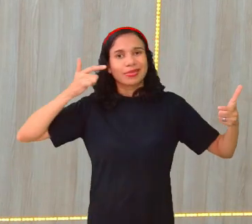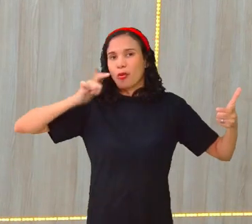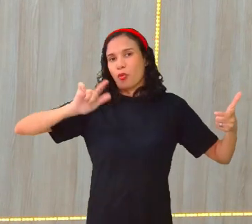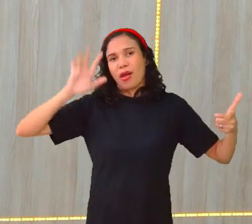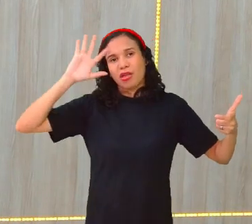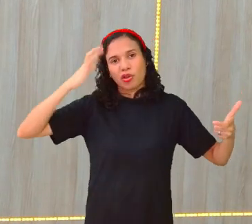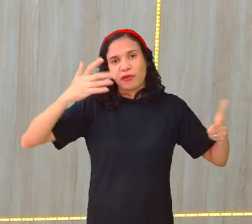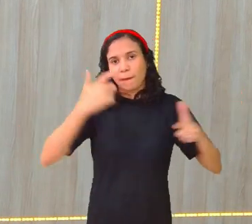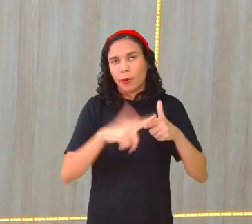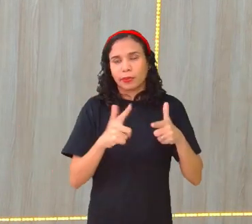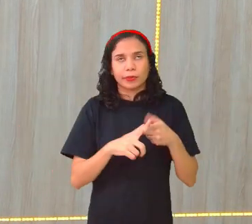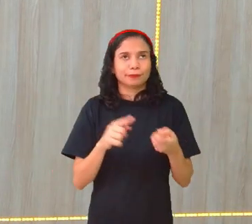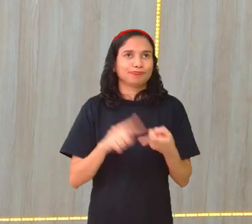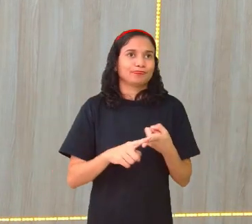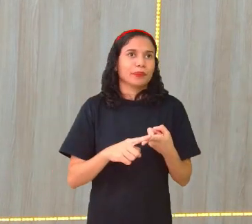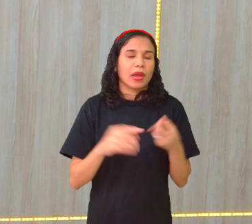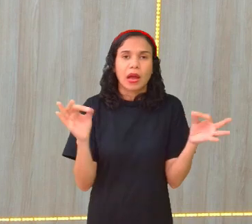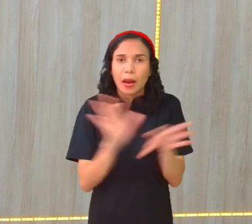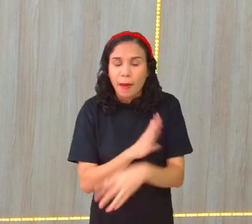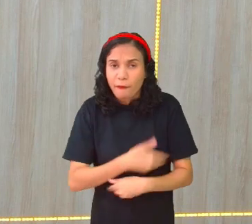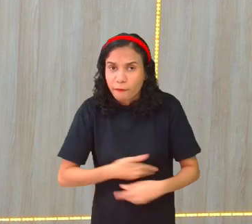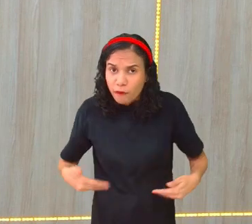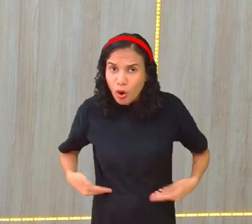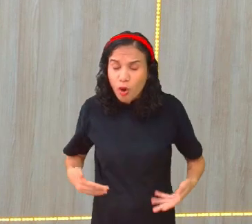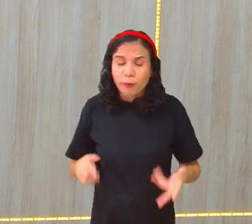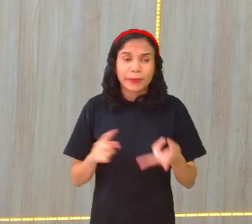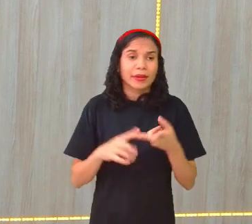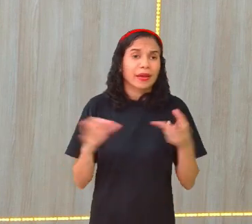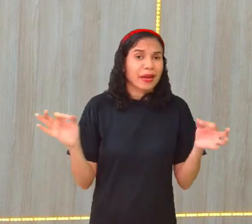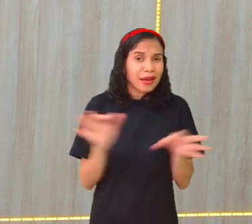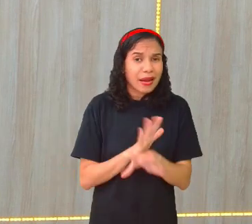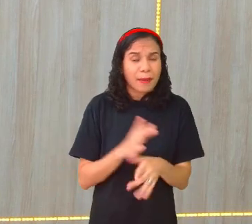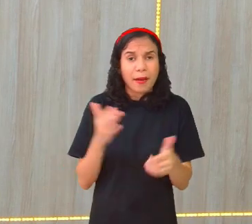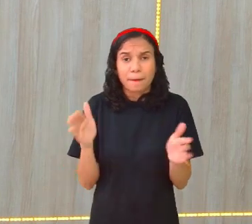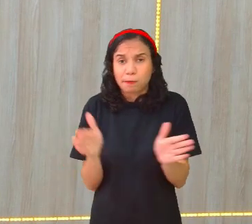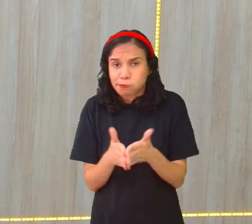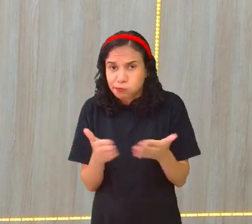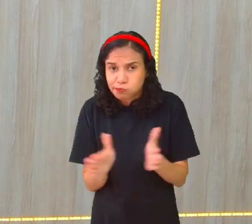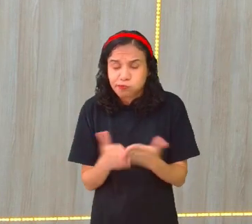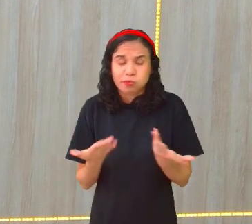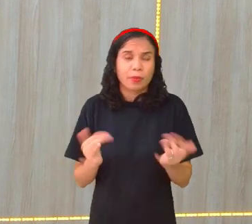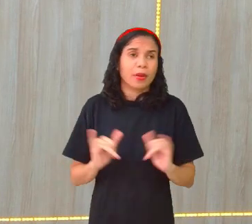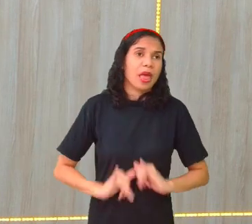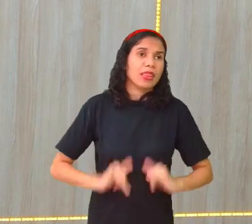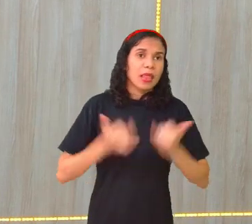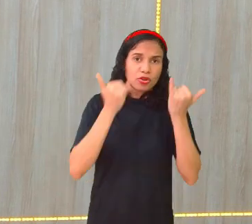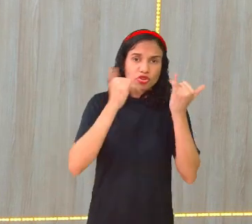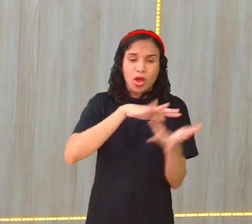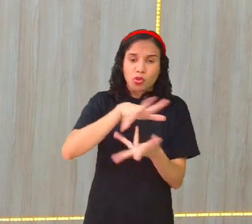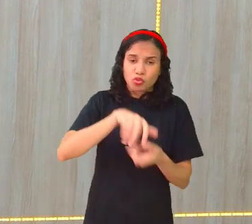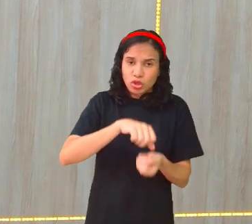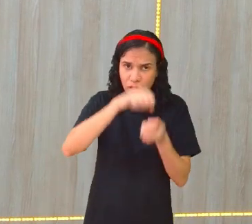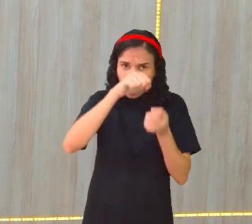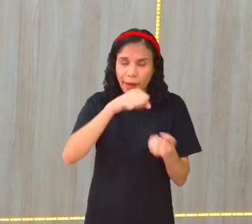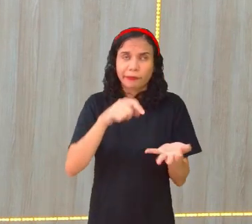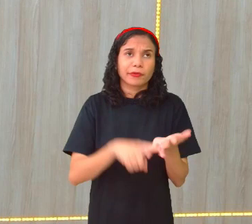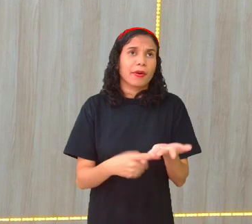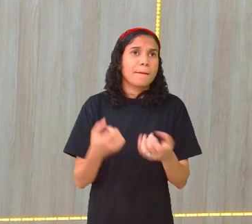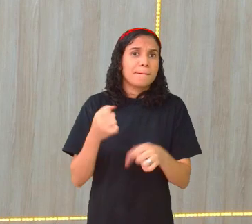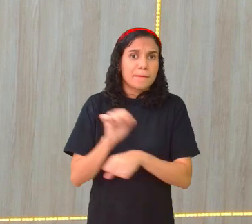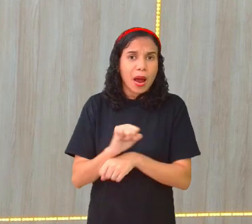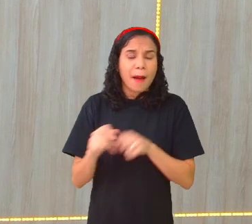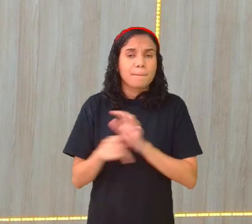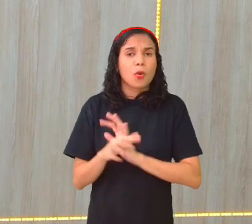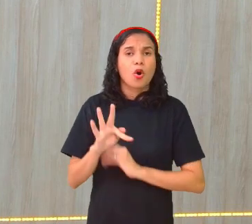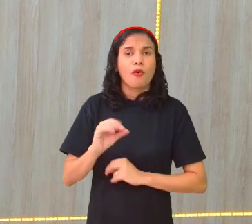a fome, né? Acabar a pobreza, então a energia sustentável, deixar de usar combustíveis fósseis.